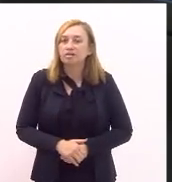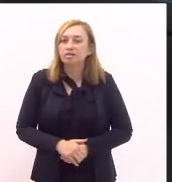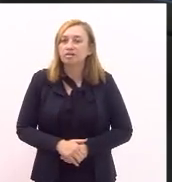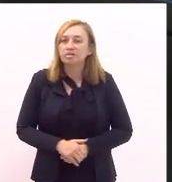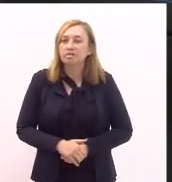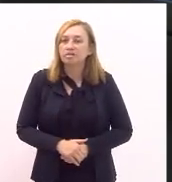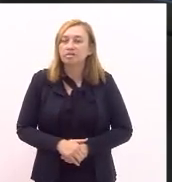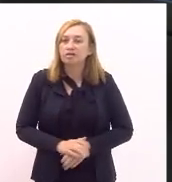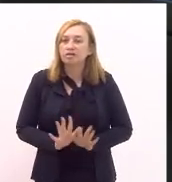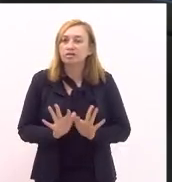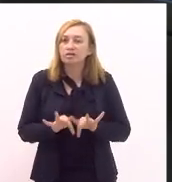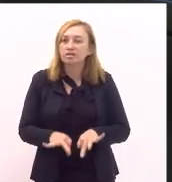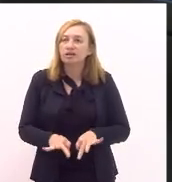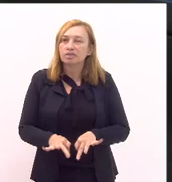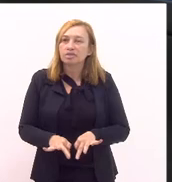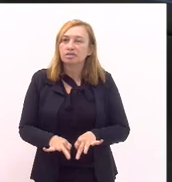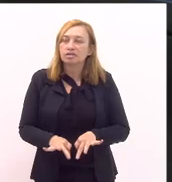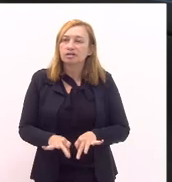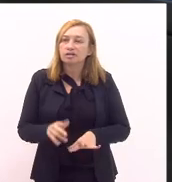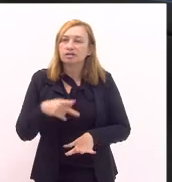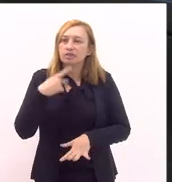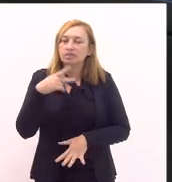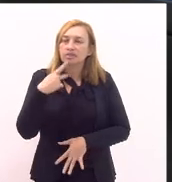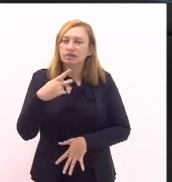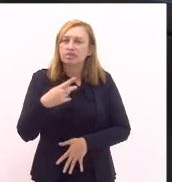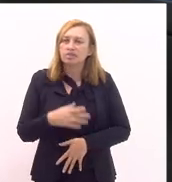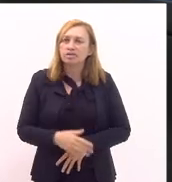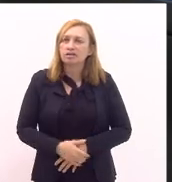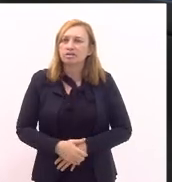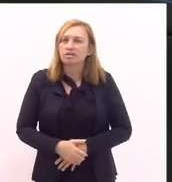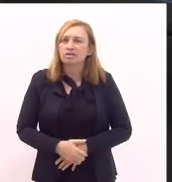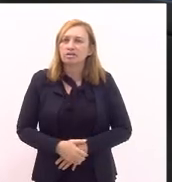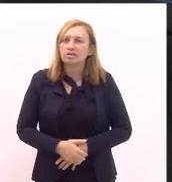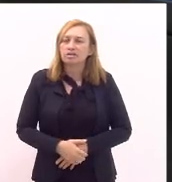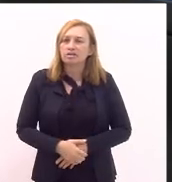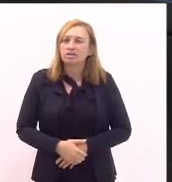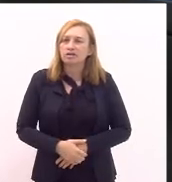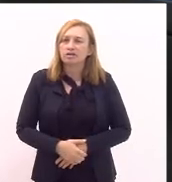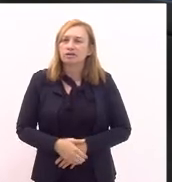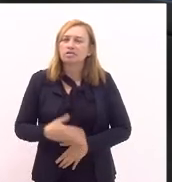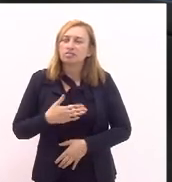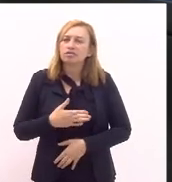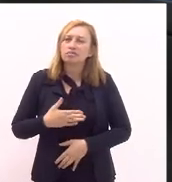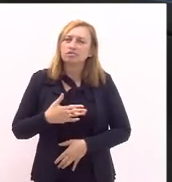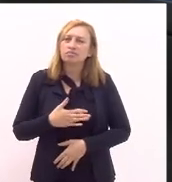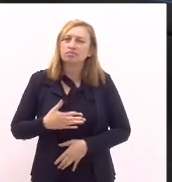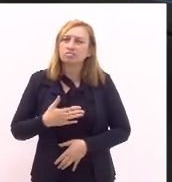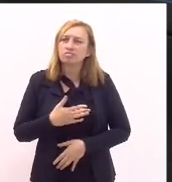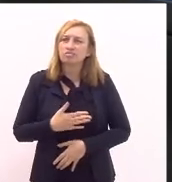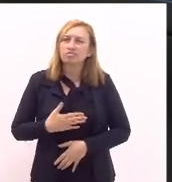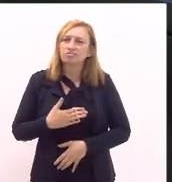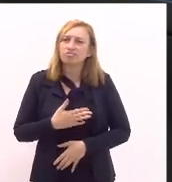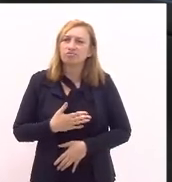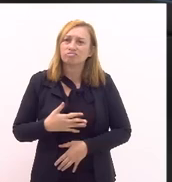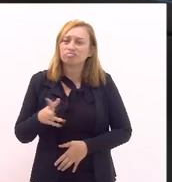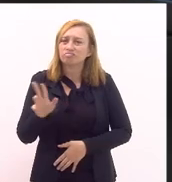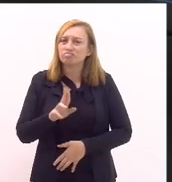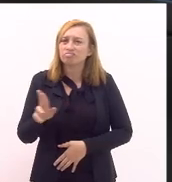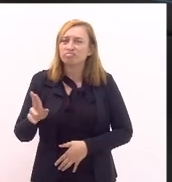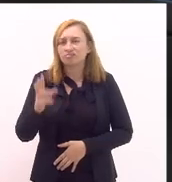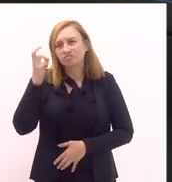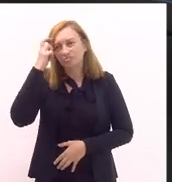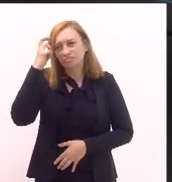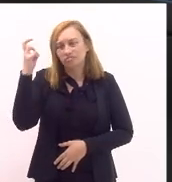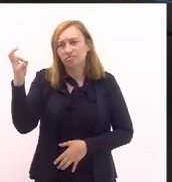para fechar a minha fala eu gostaria muito que nome da